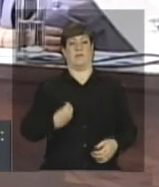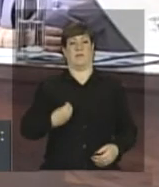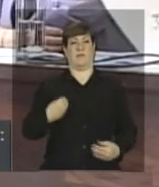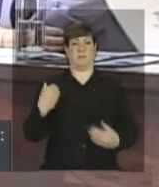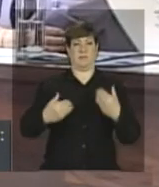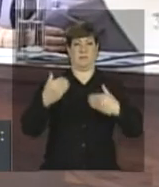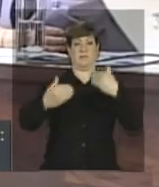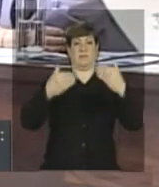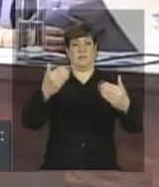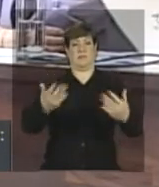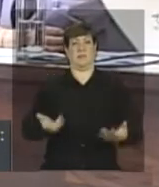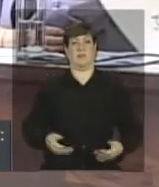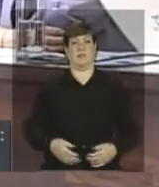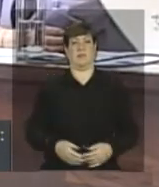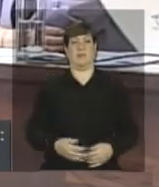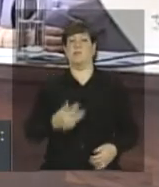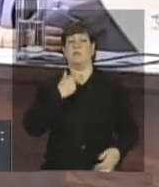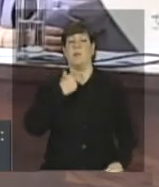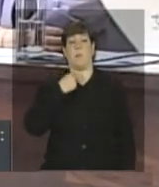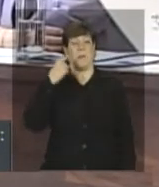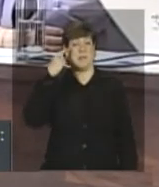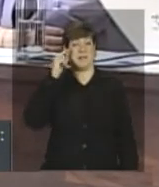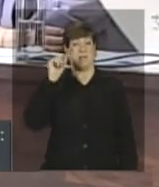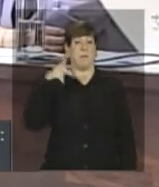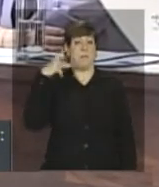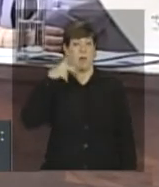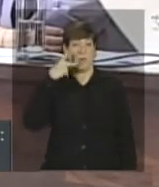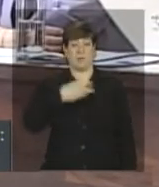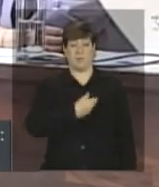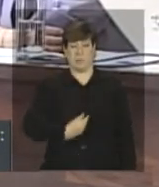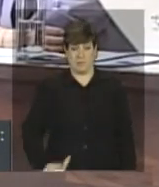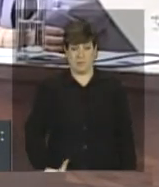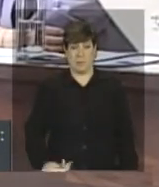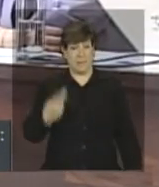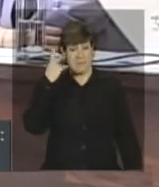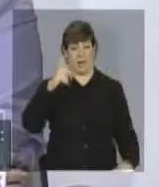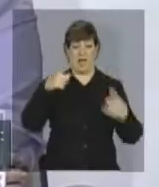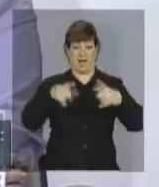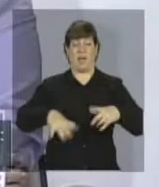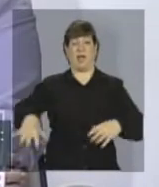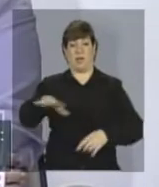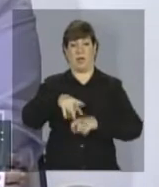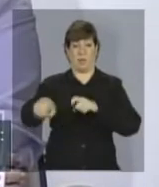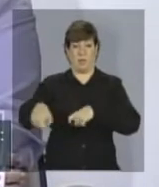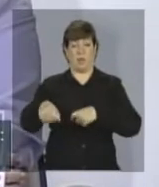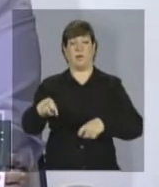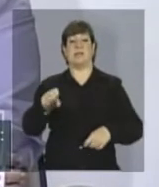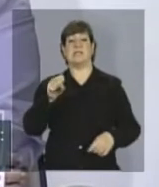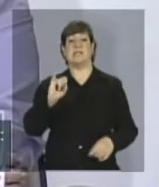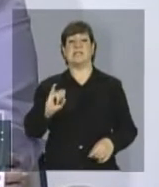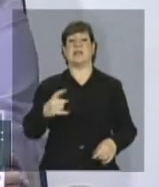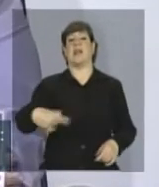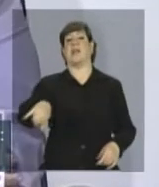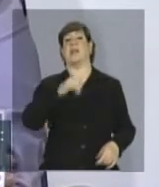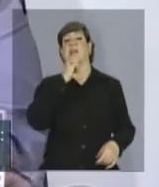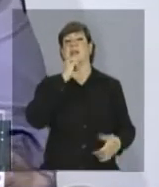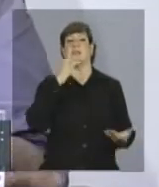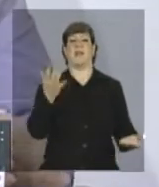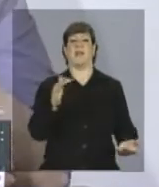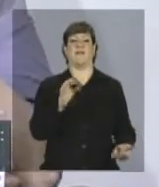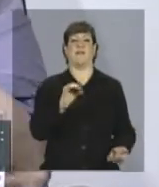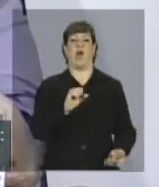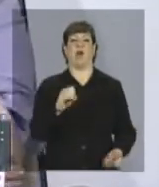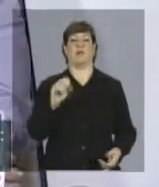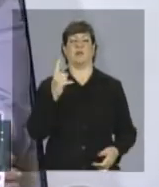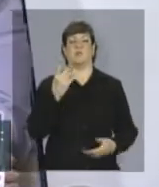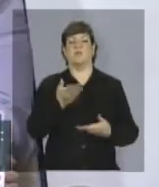vida. Não se pode pensar em políticas públicas para as áreas rurais como se elas fossem um